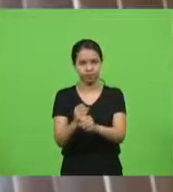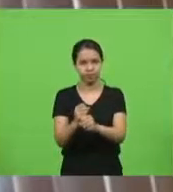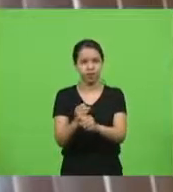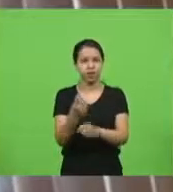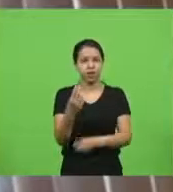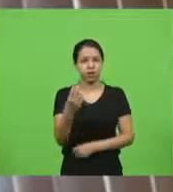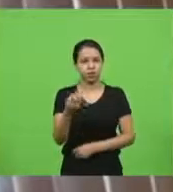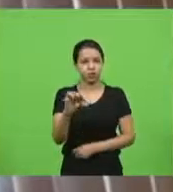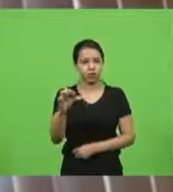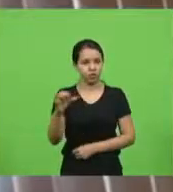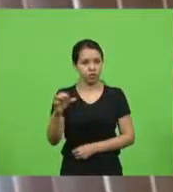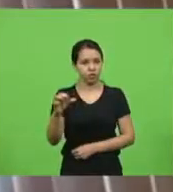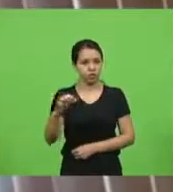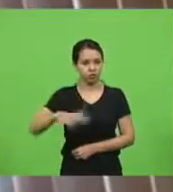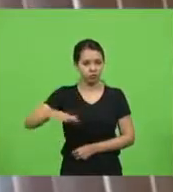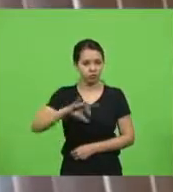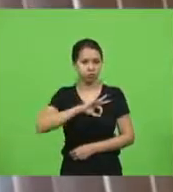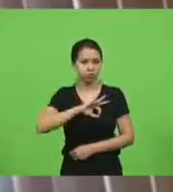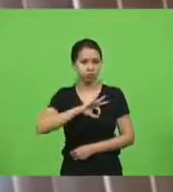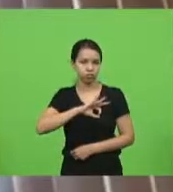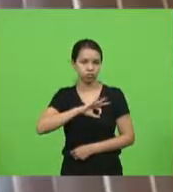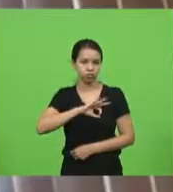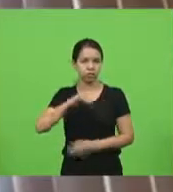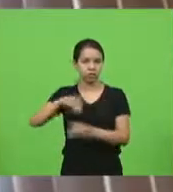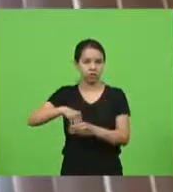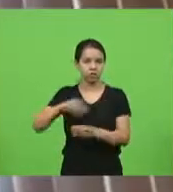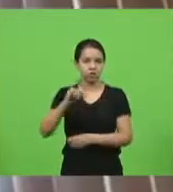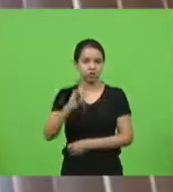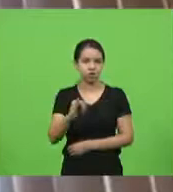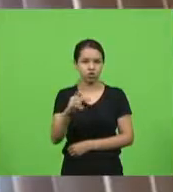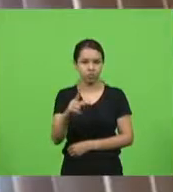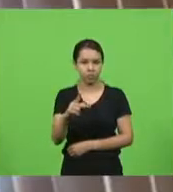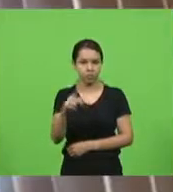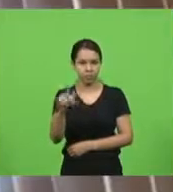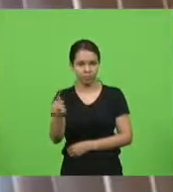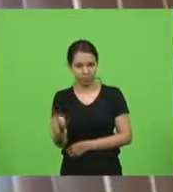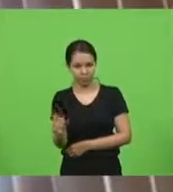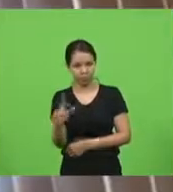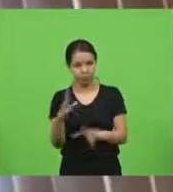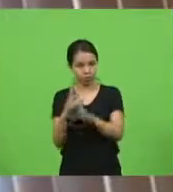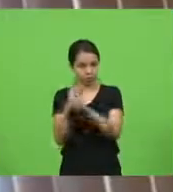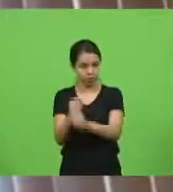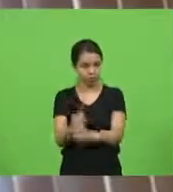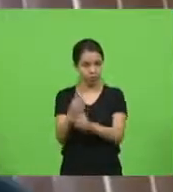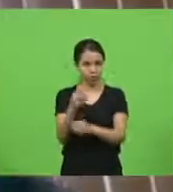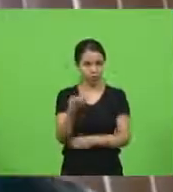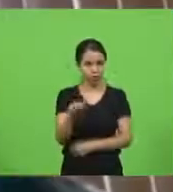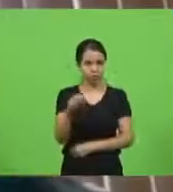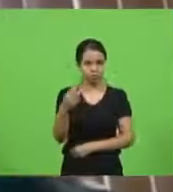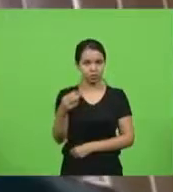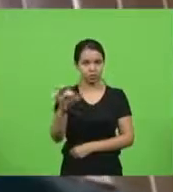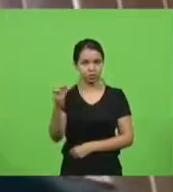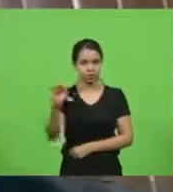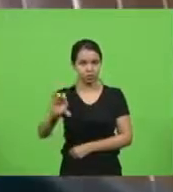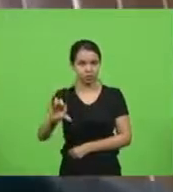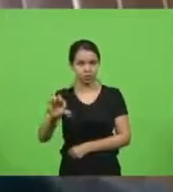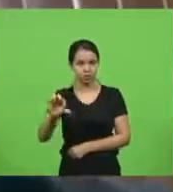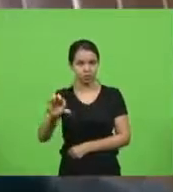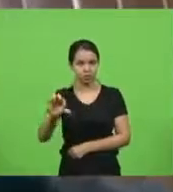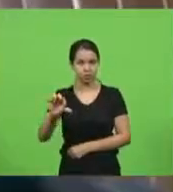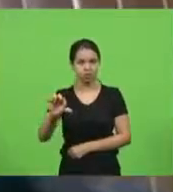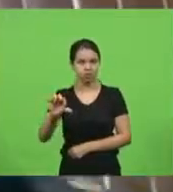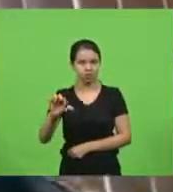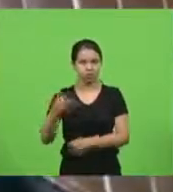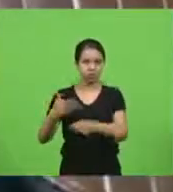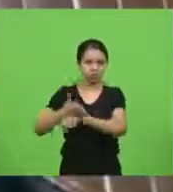funcionários do IGP. No total geral, foram incluídos 2.395 novos integrantes nas forças